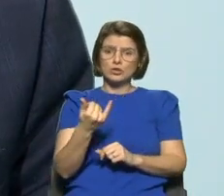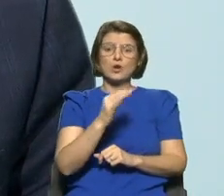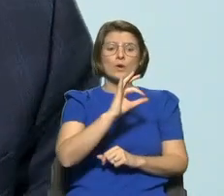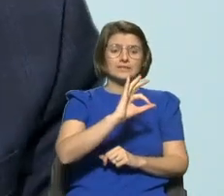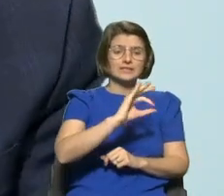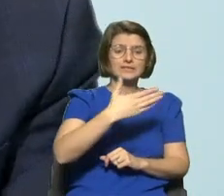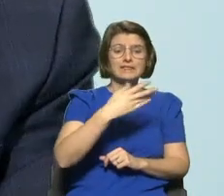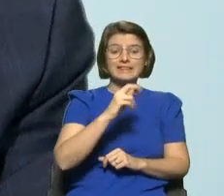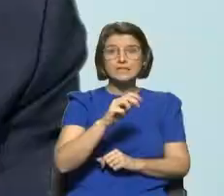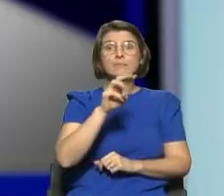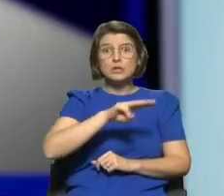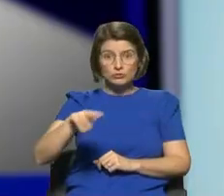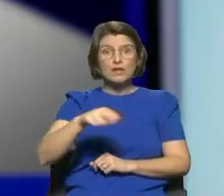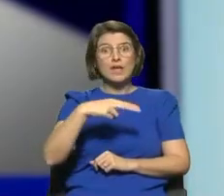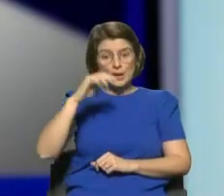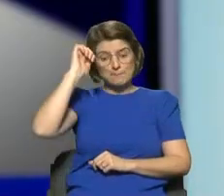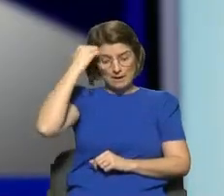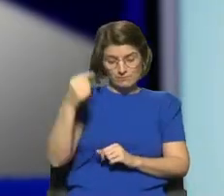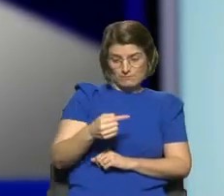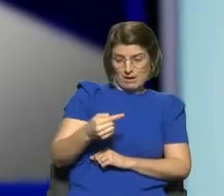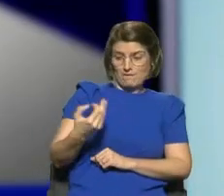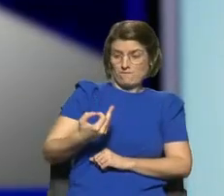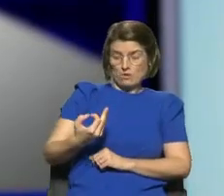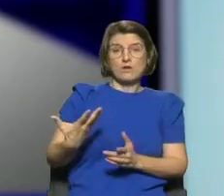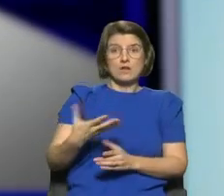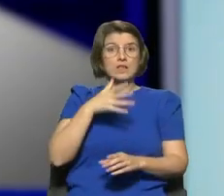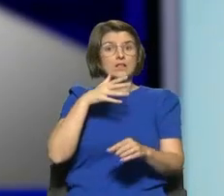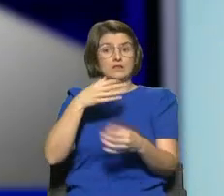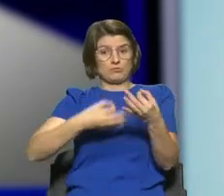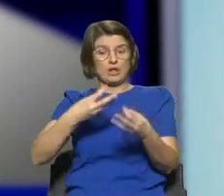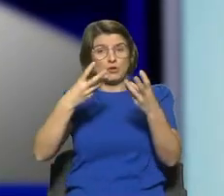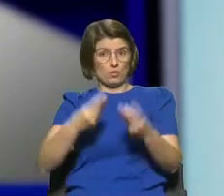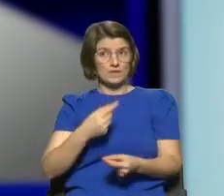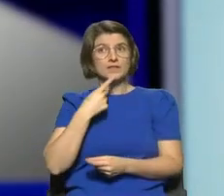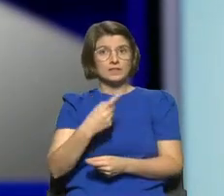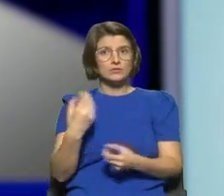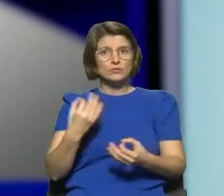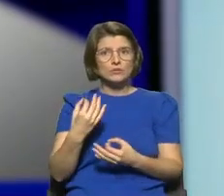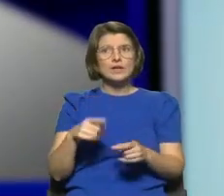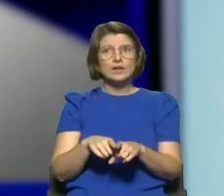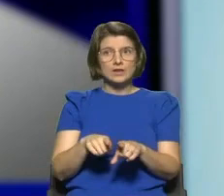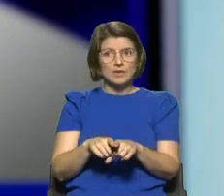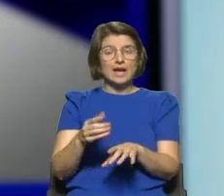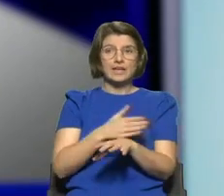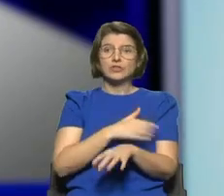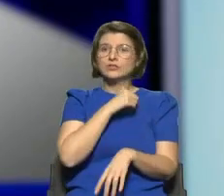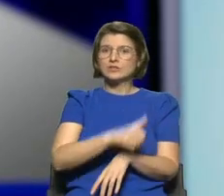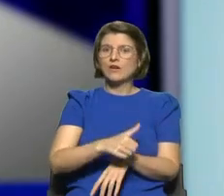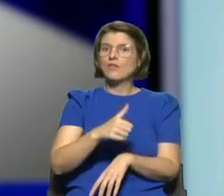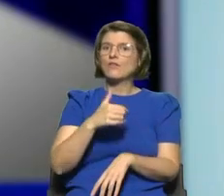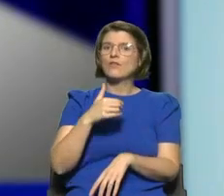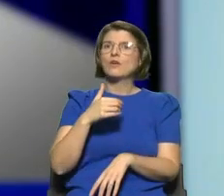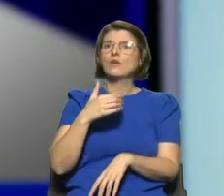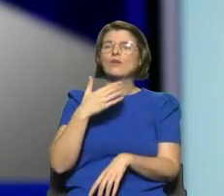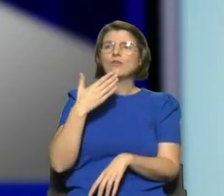milhões de euros o Tribunal de Contas é aquele que diz que o governo violou a autorização de endividamento que tinha em C mais